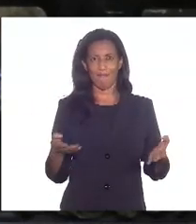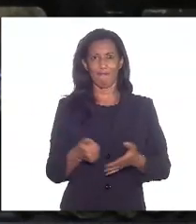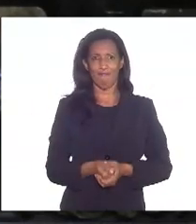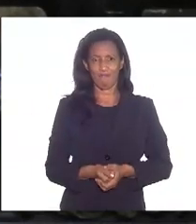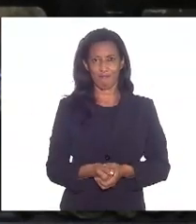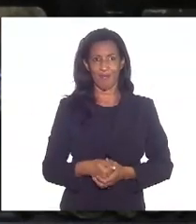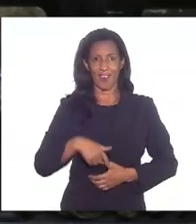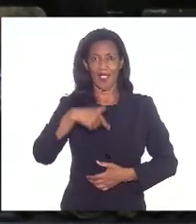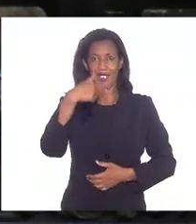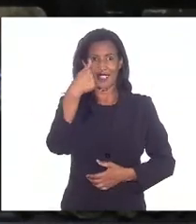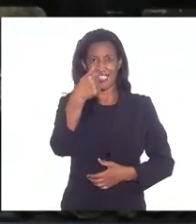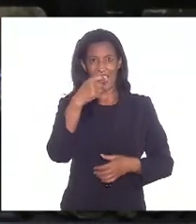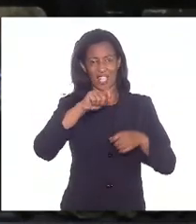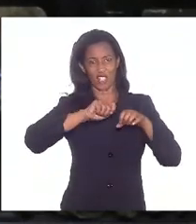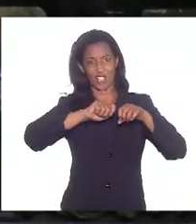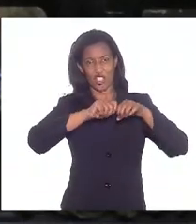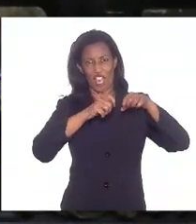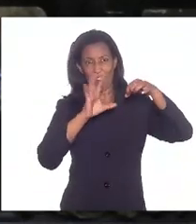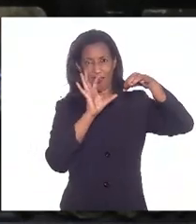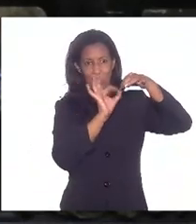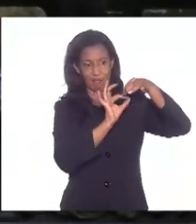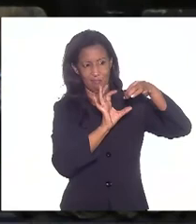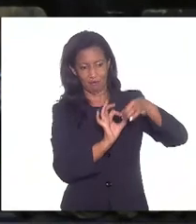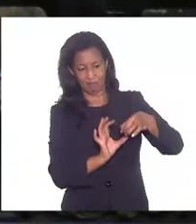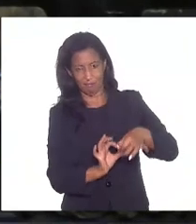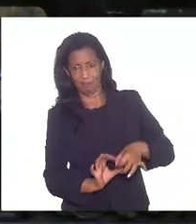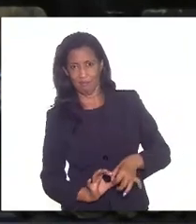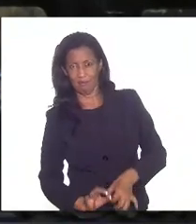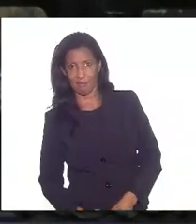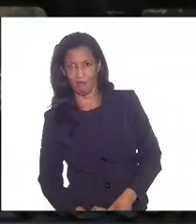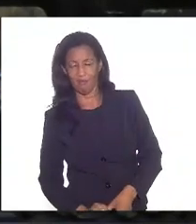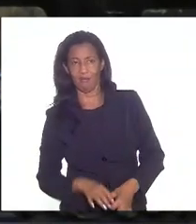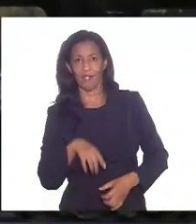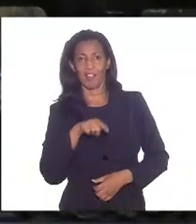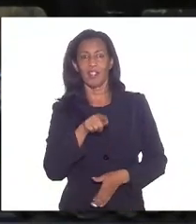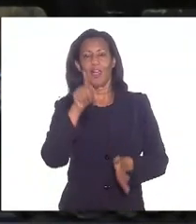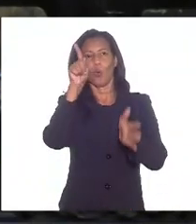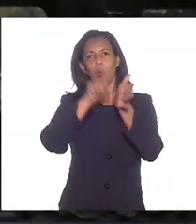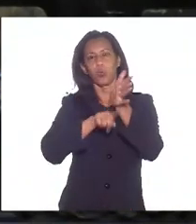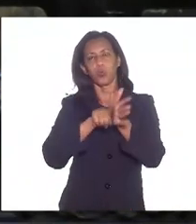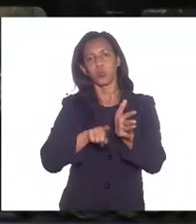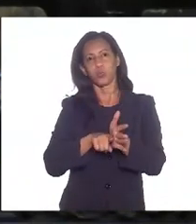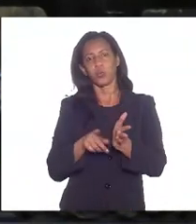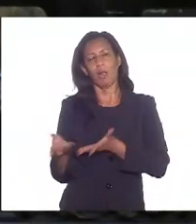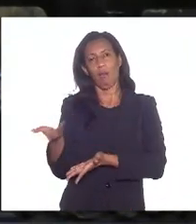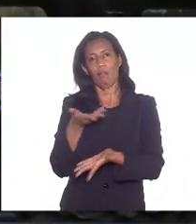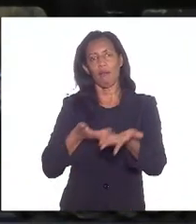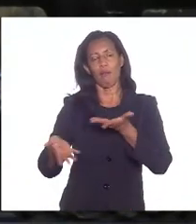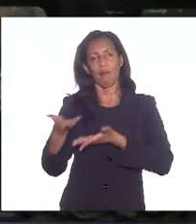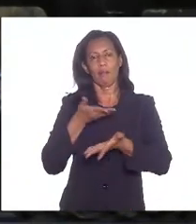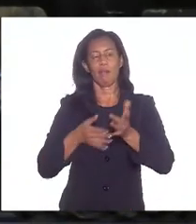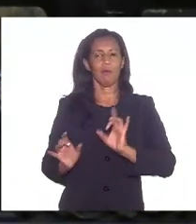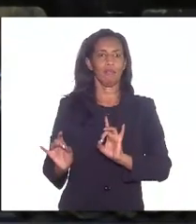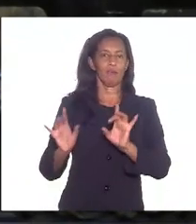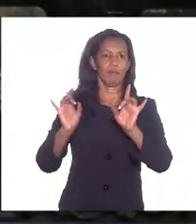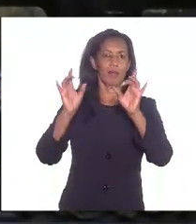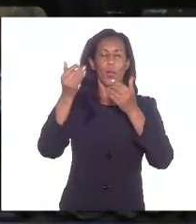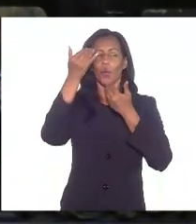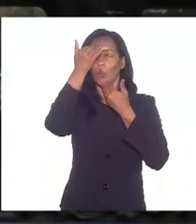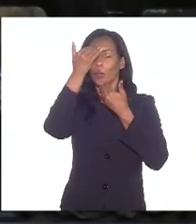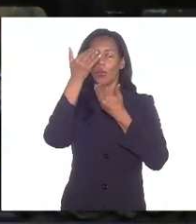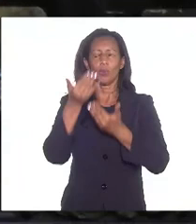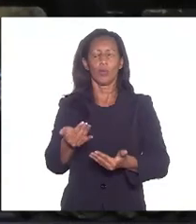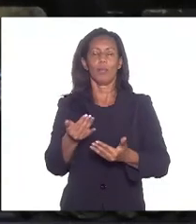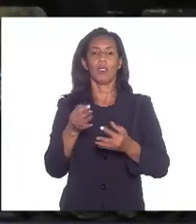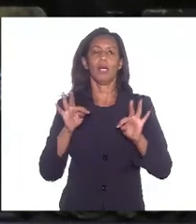a 7 chaves, que é a caixa dos abatimentos das participações especiais. Muito obrigado